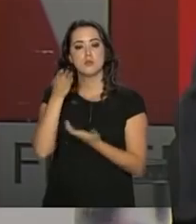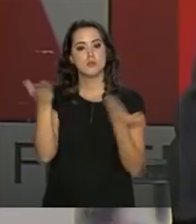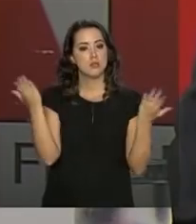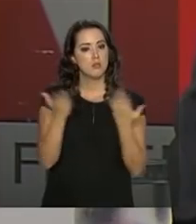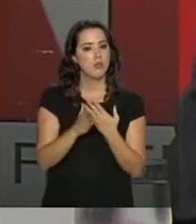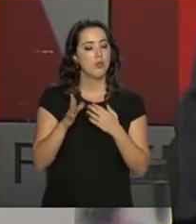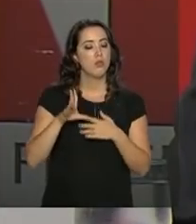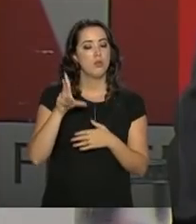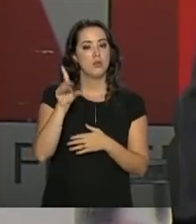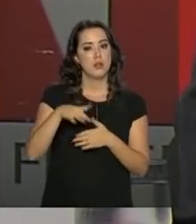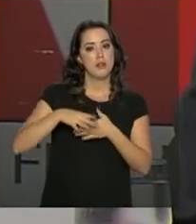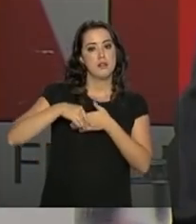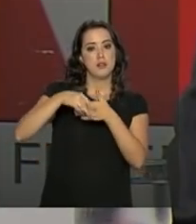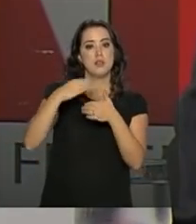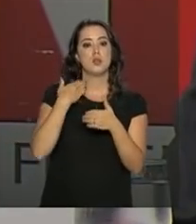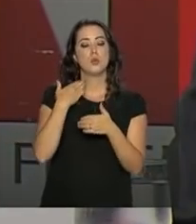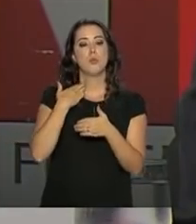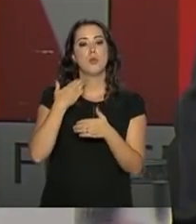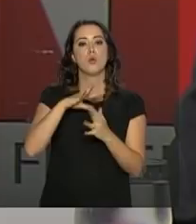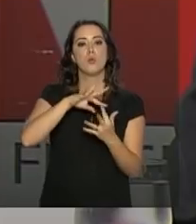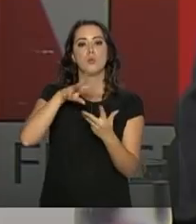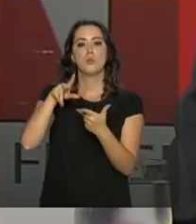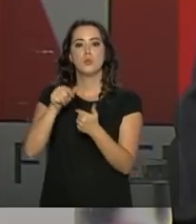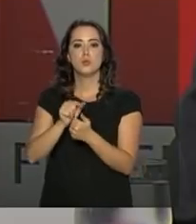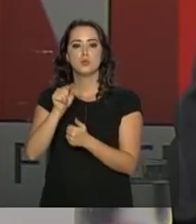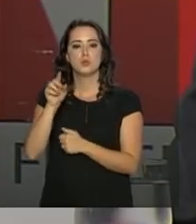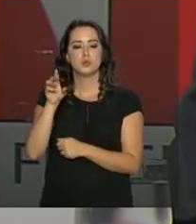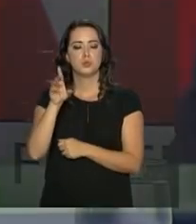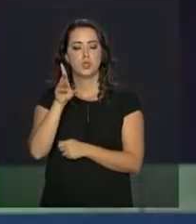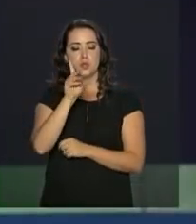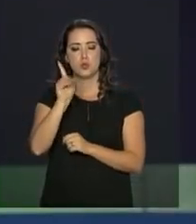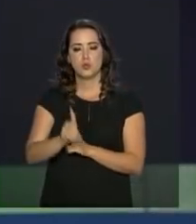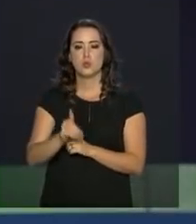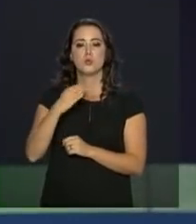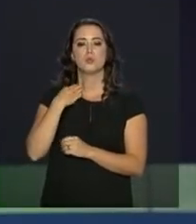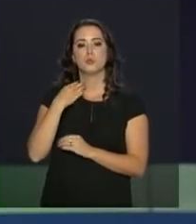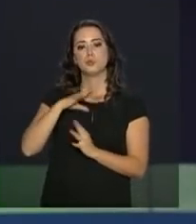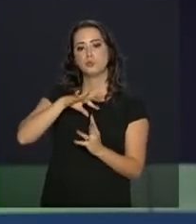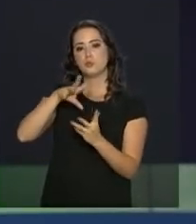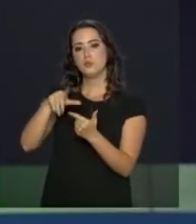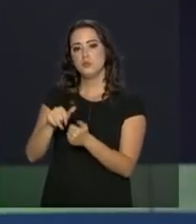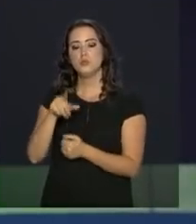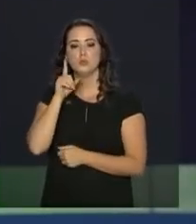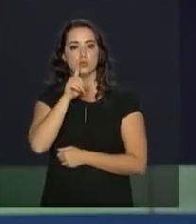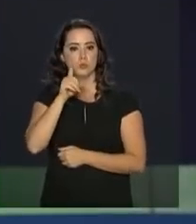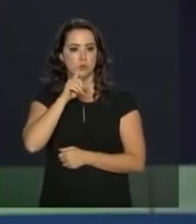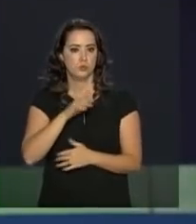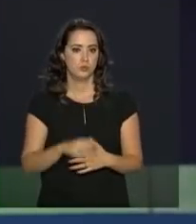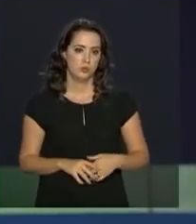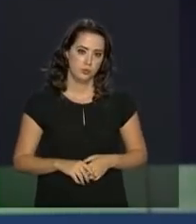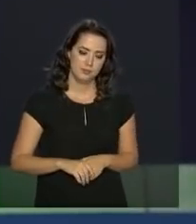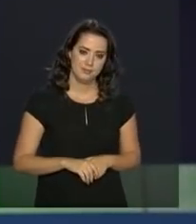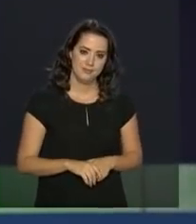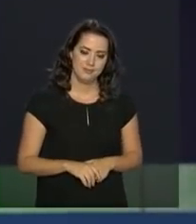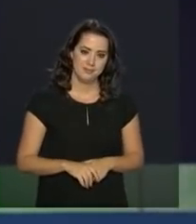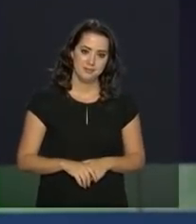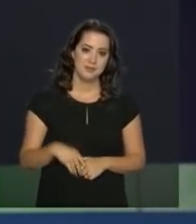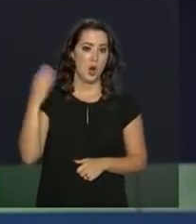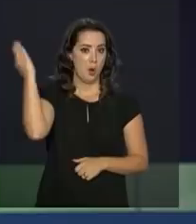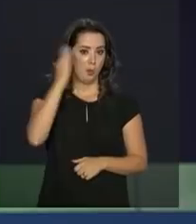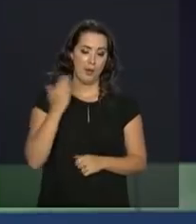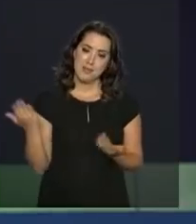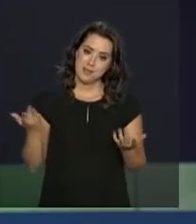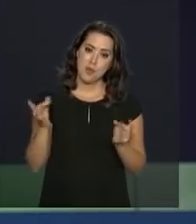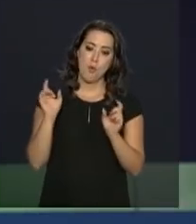como diretor financeiro do Banco Mundial em Washington. O Brasil é um grande produtor e exportador